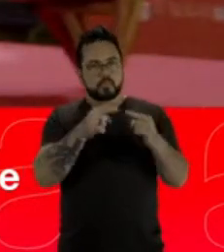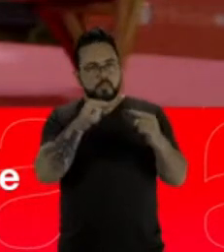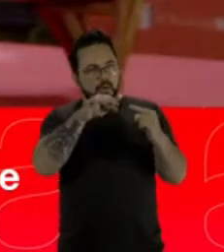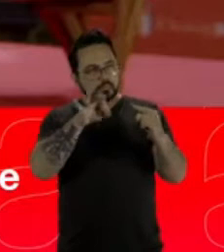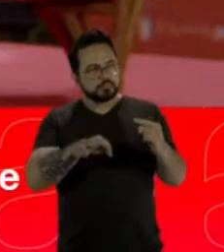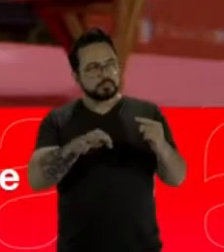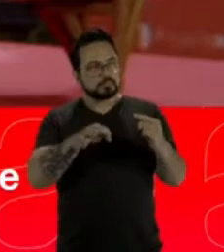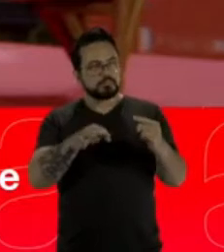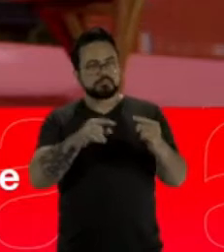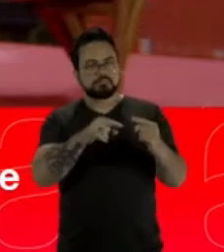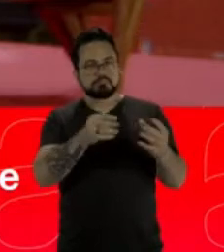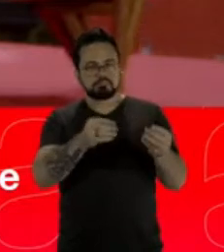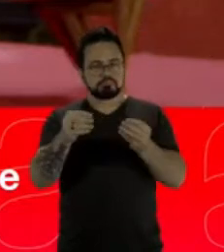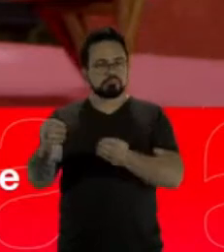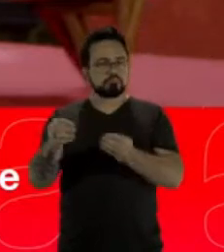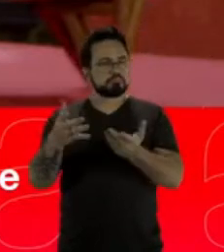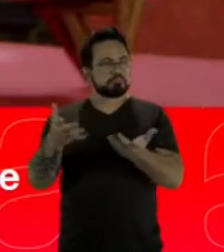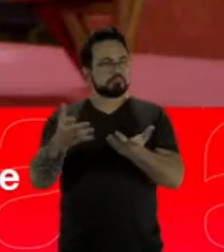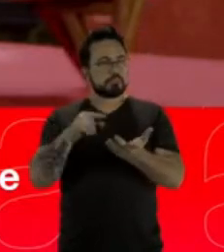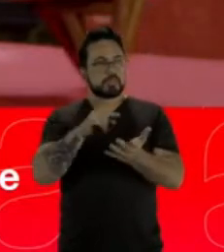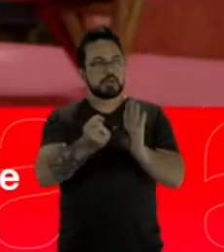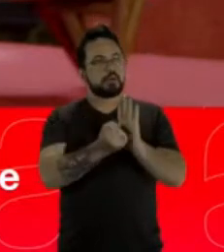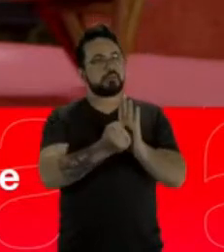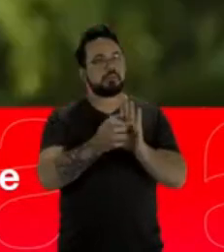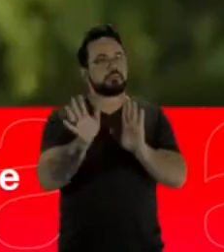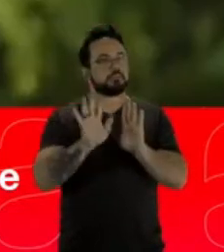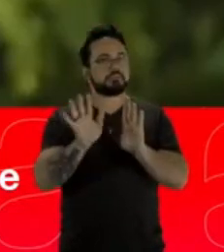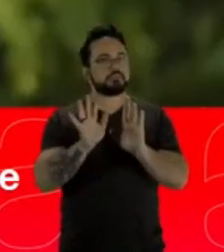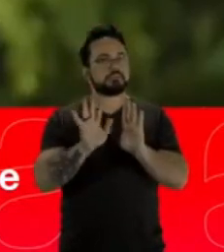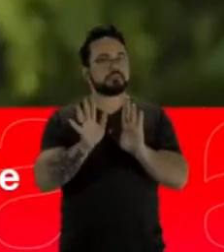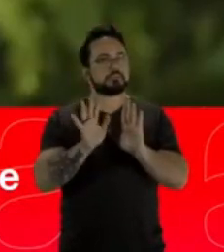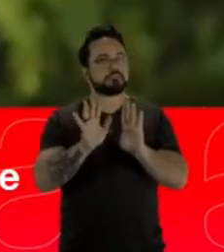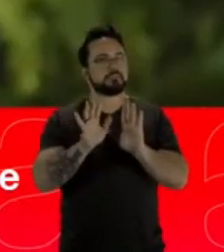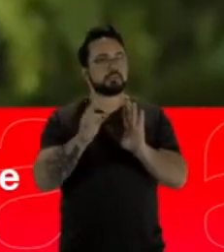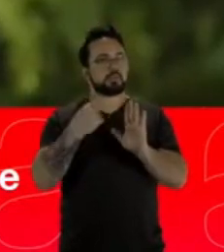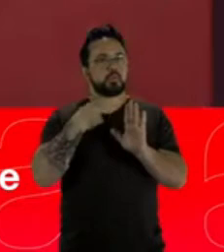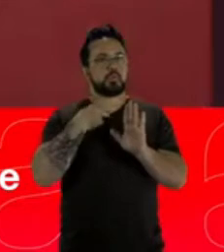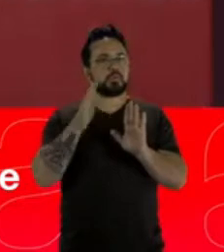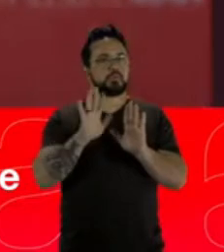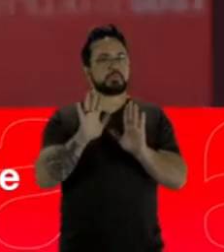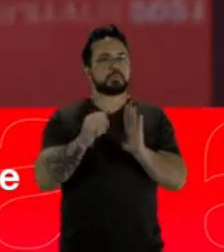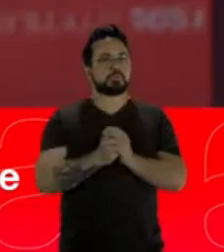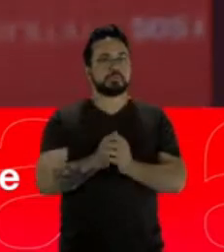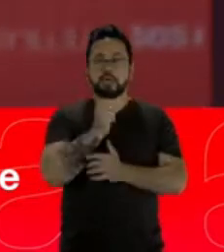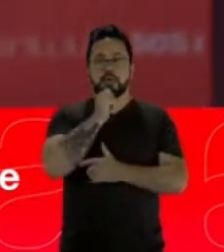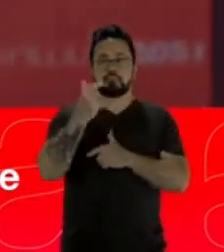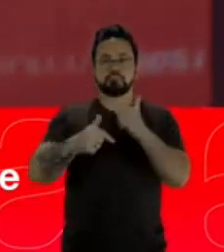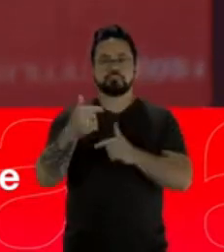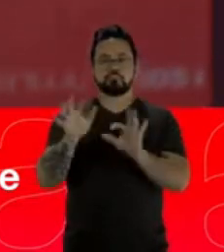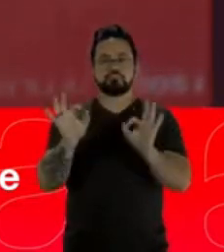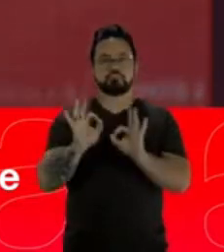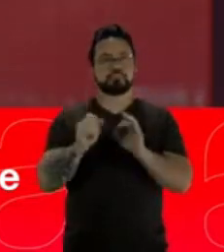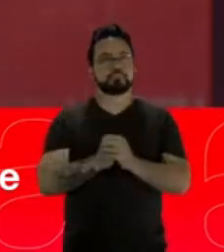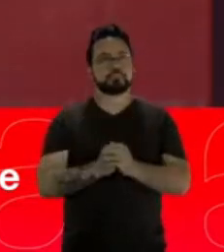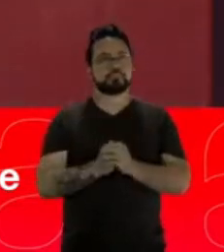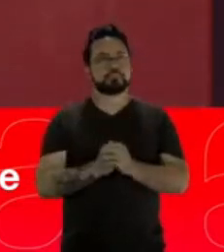útil, né? Vou devolver isso de alguma maneira, mas a marca fala, não. Não tem. Ainda não trabalhamos com isso. Não,